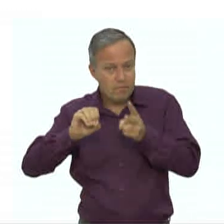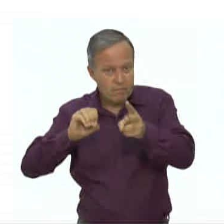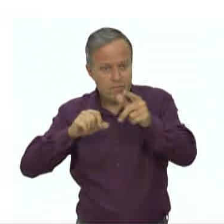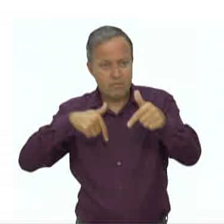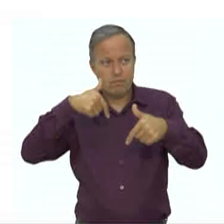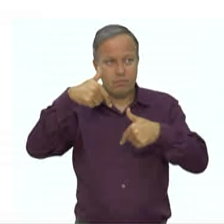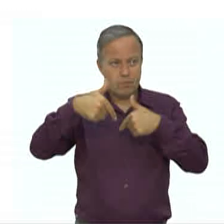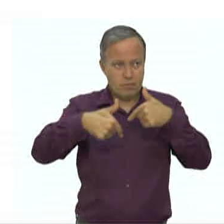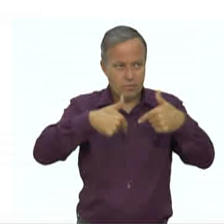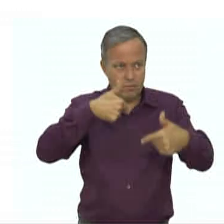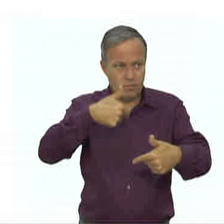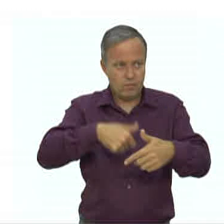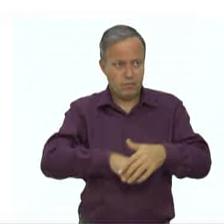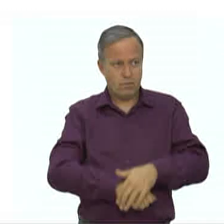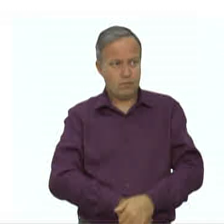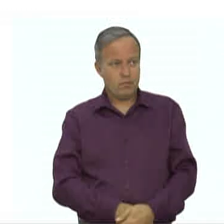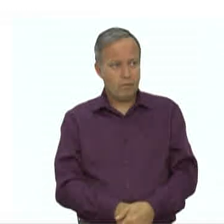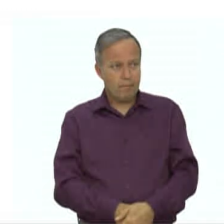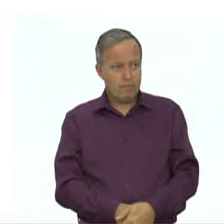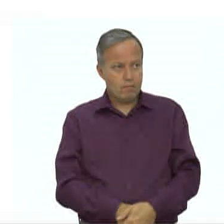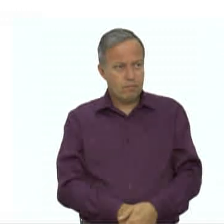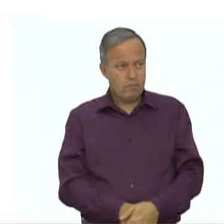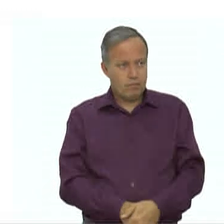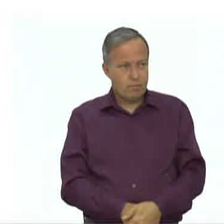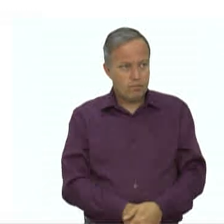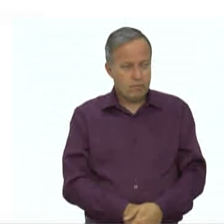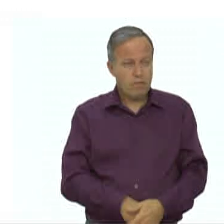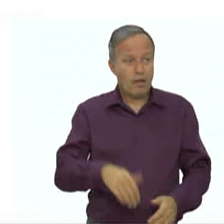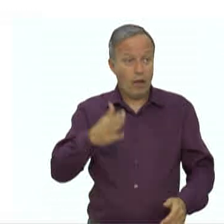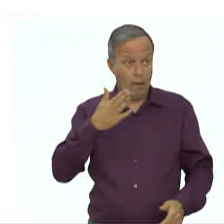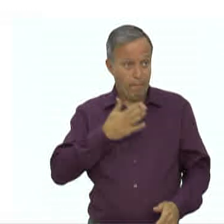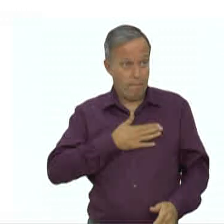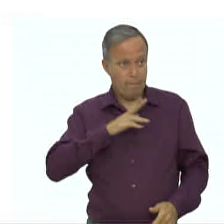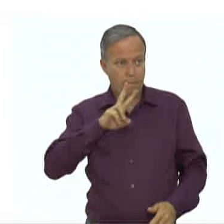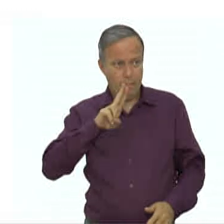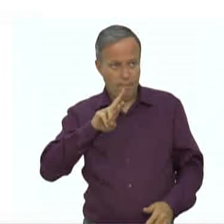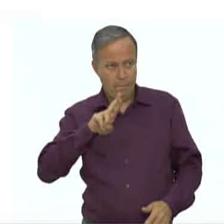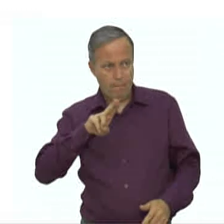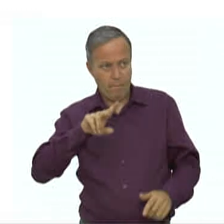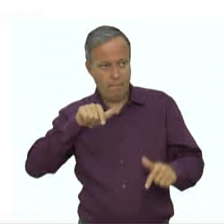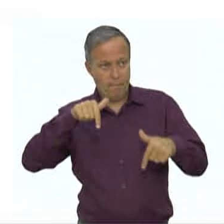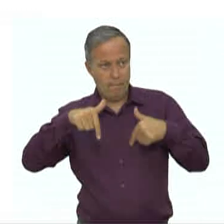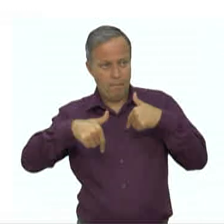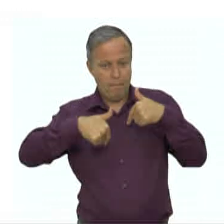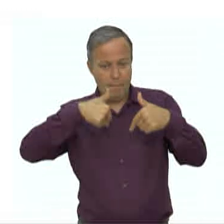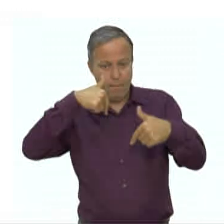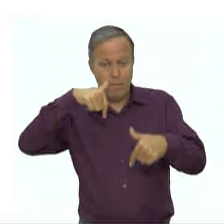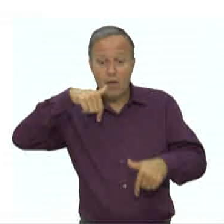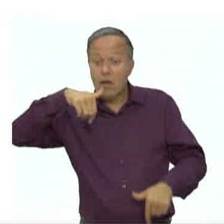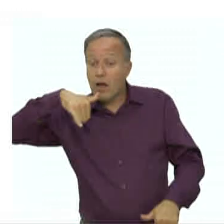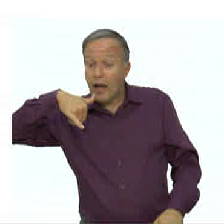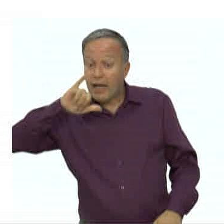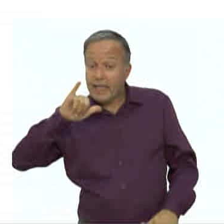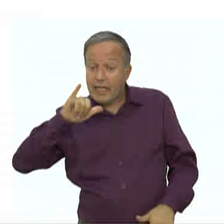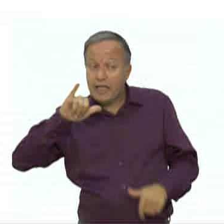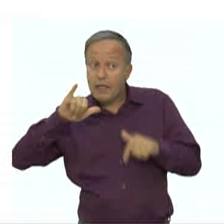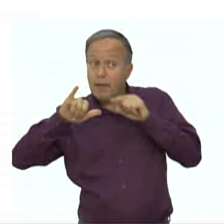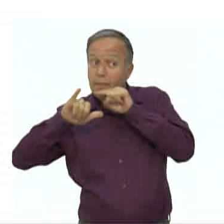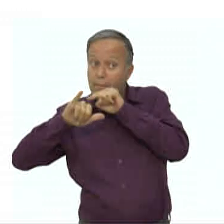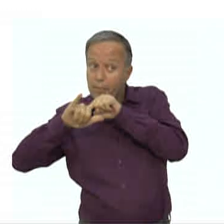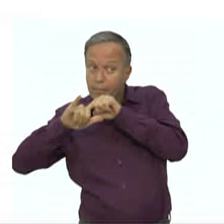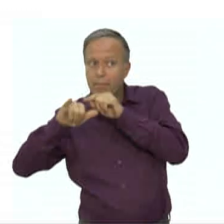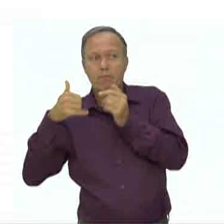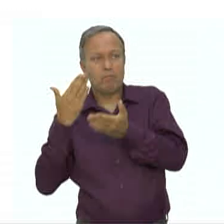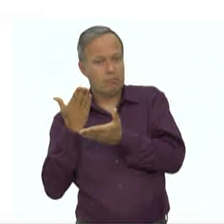segue trabalhando. Mi hermano trabaja y estudia.